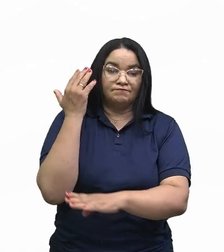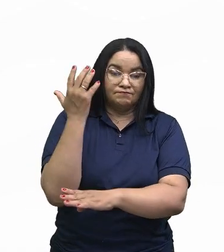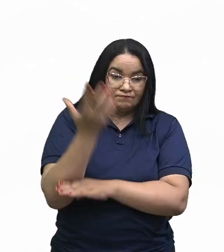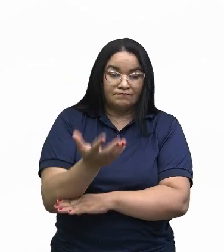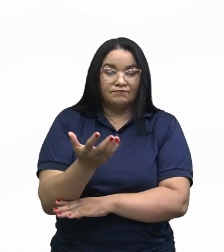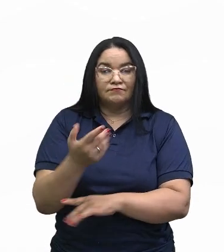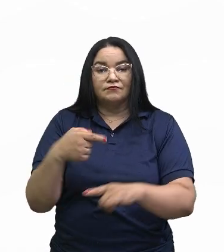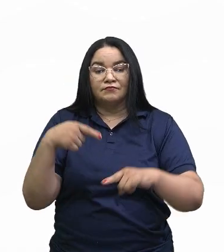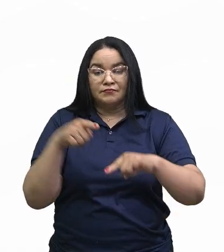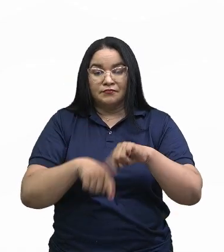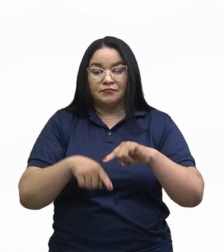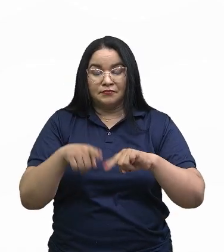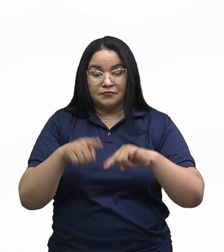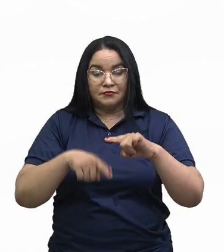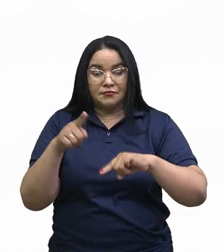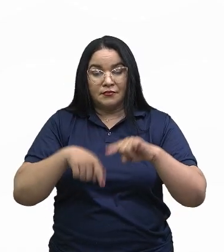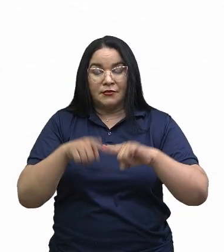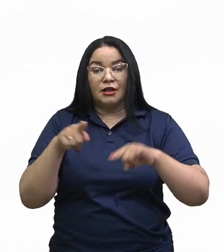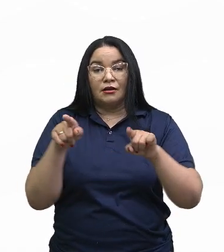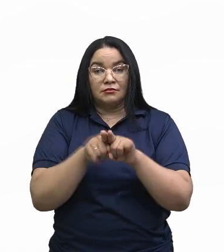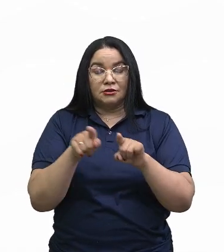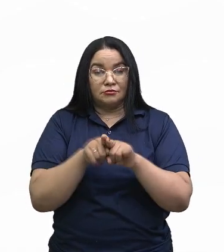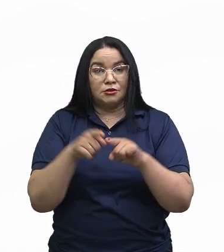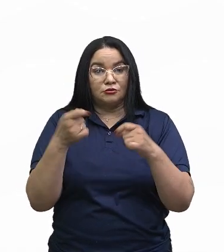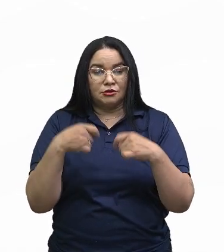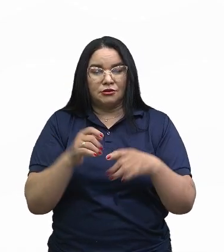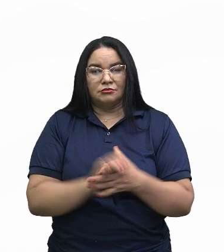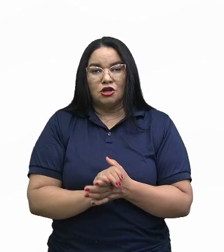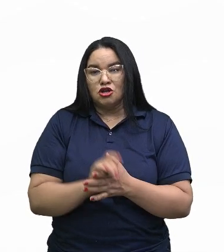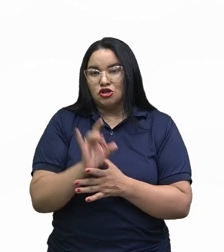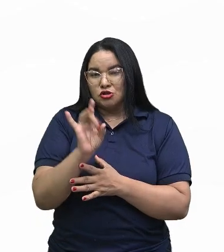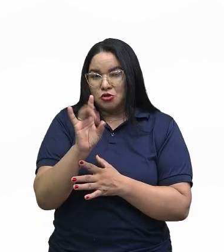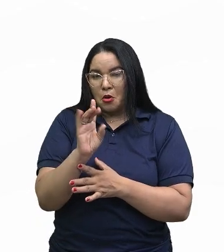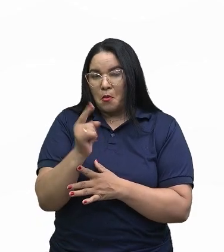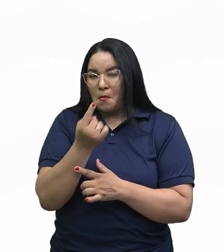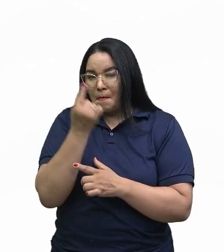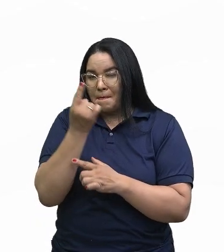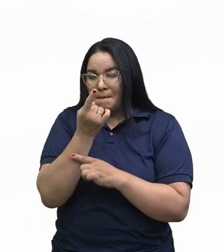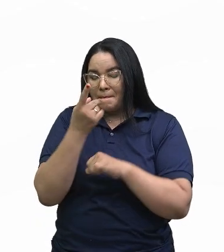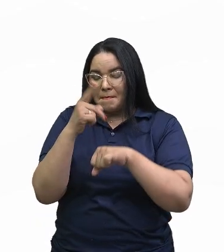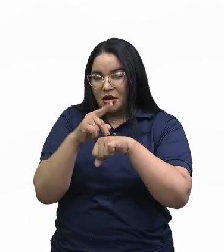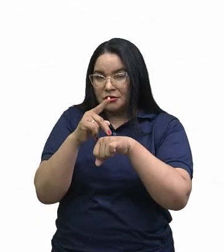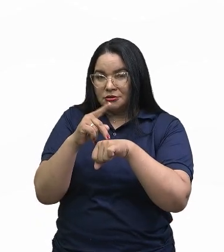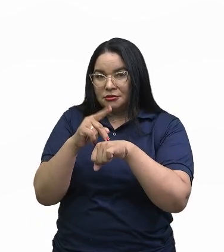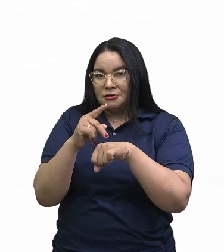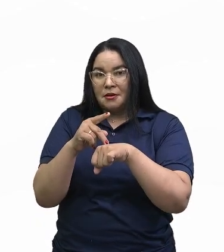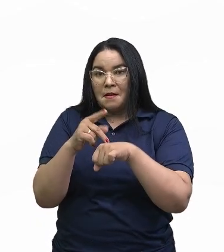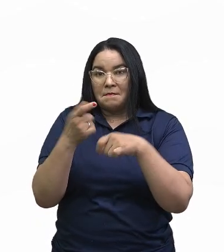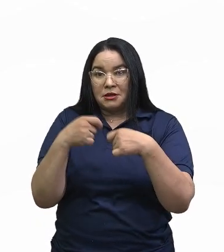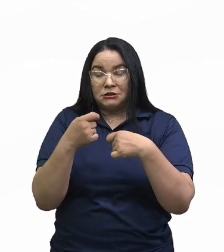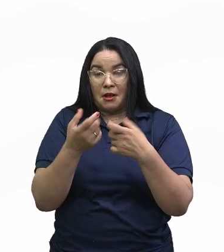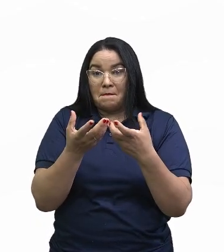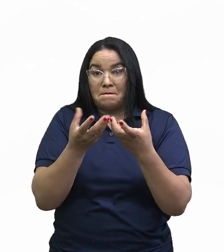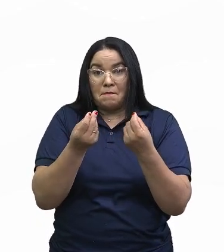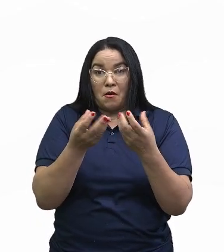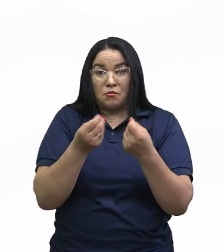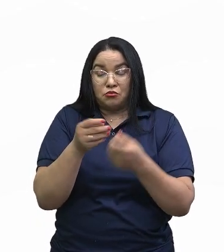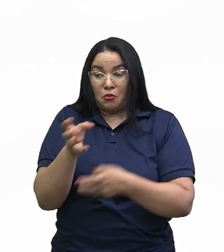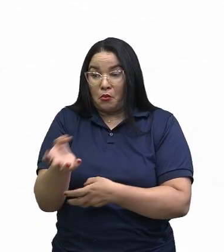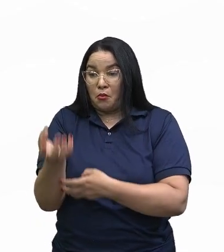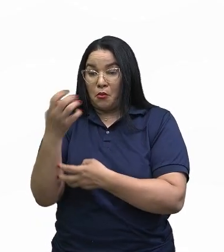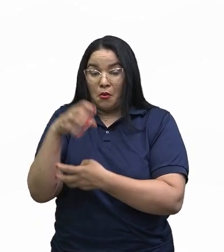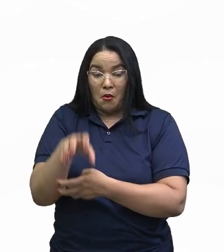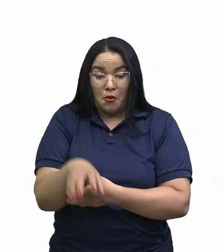também acontece, porque como eu falei, não é só uma pedrinha que é encontrada, tá? A gente precisa escavar muita terra. E